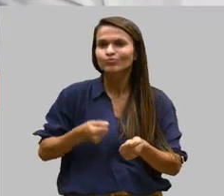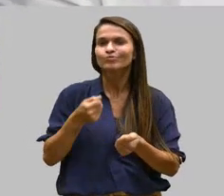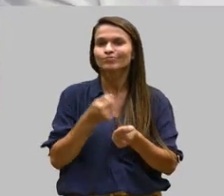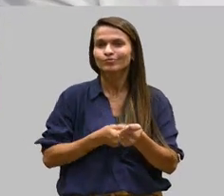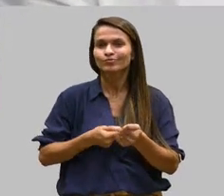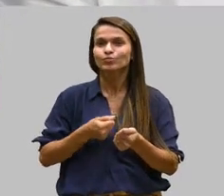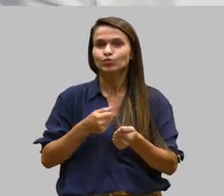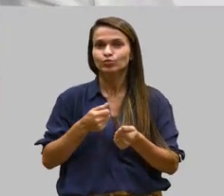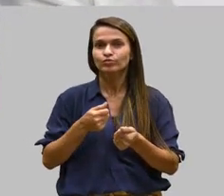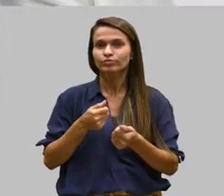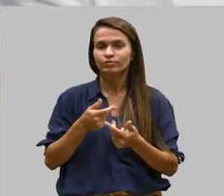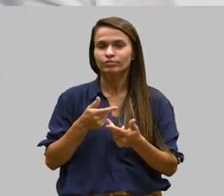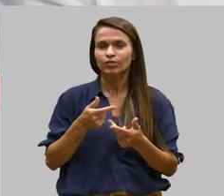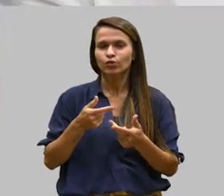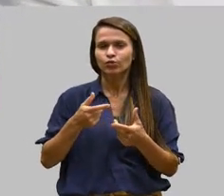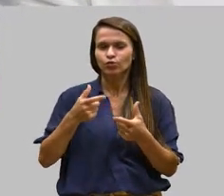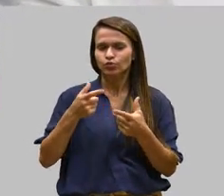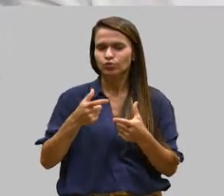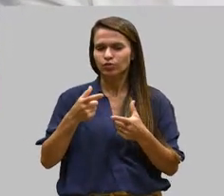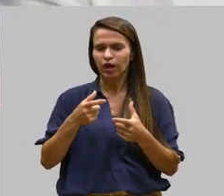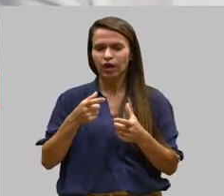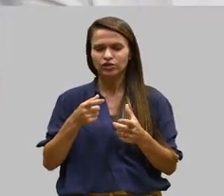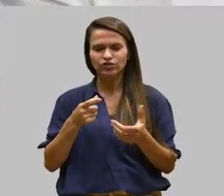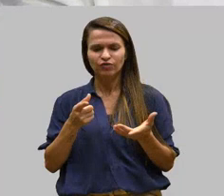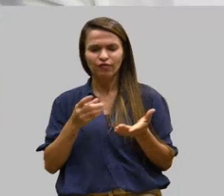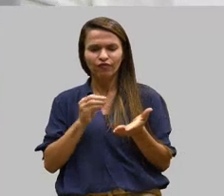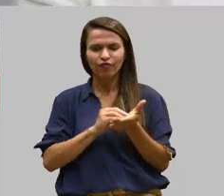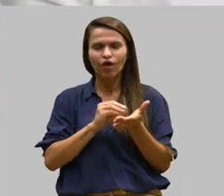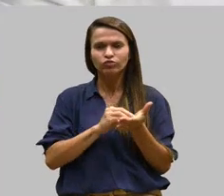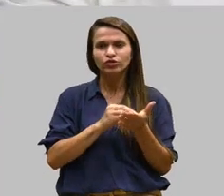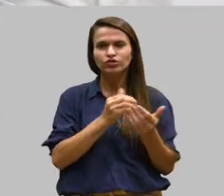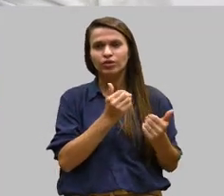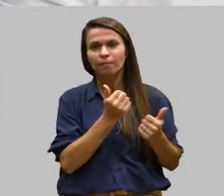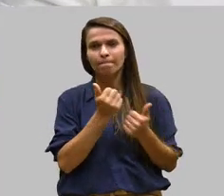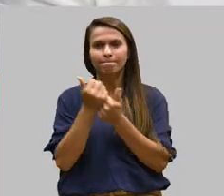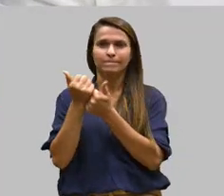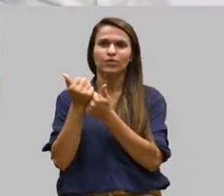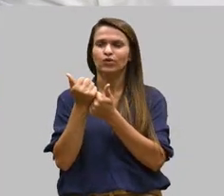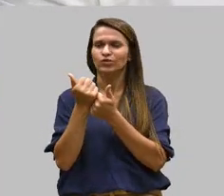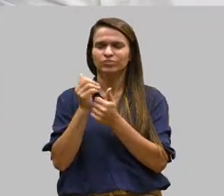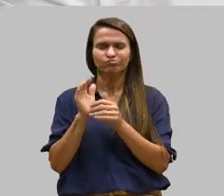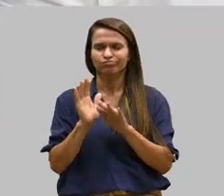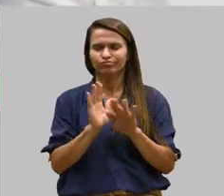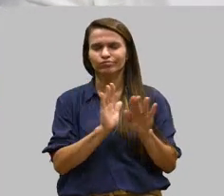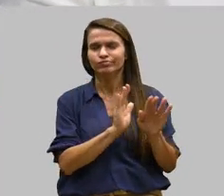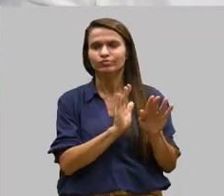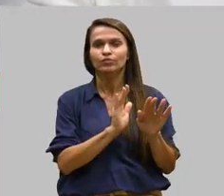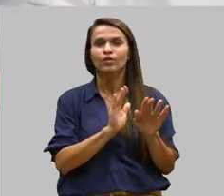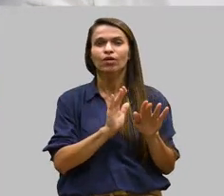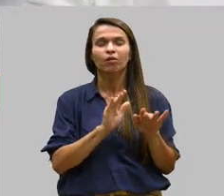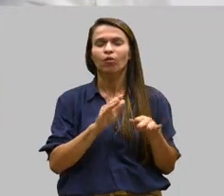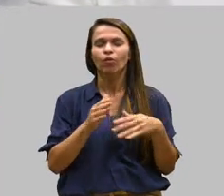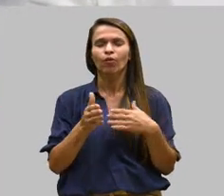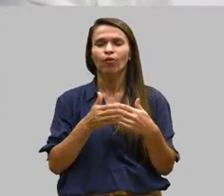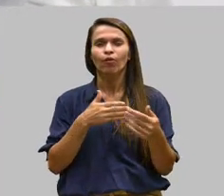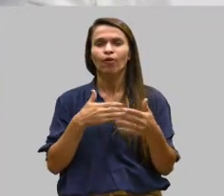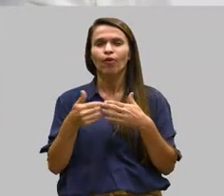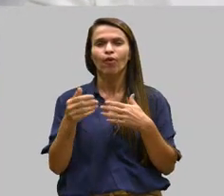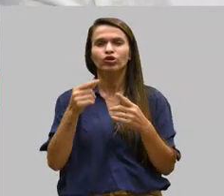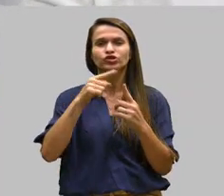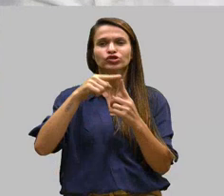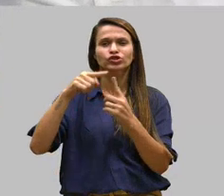ausência né de apoio seja sobre qualquer tipo